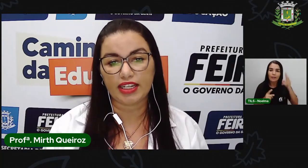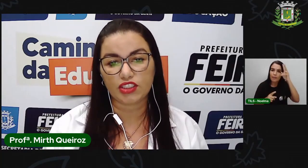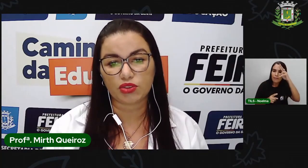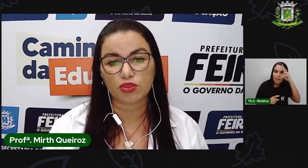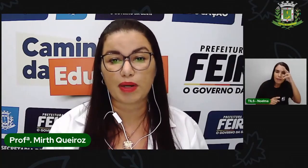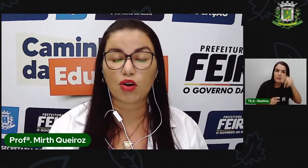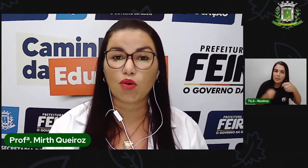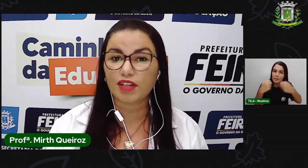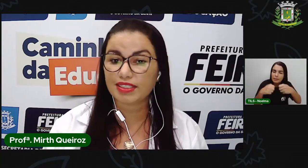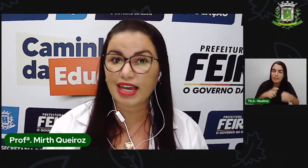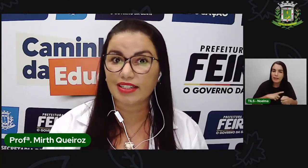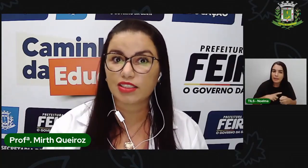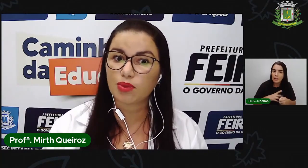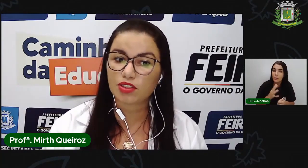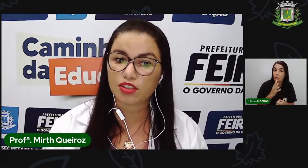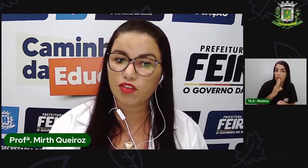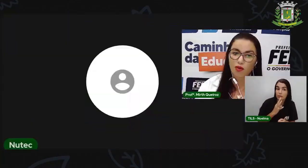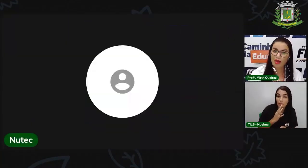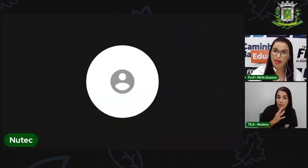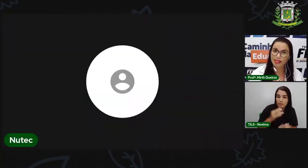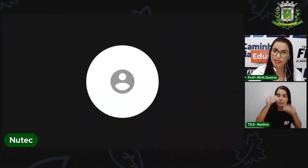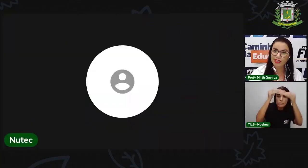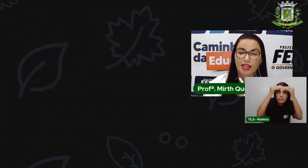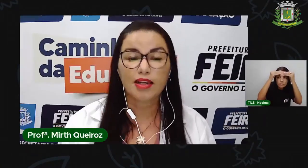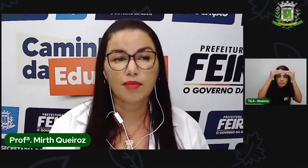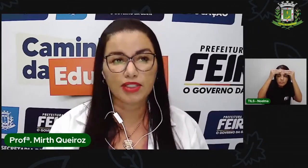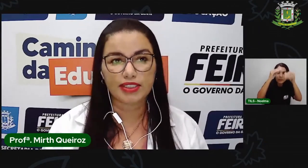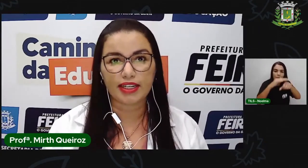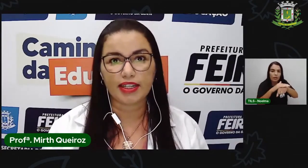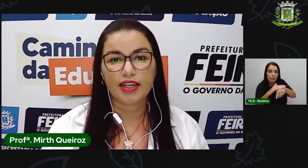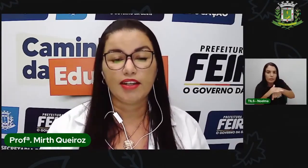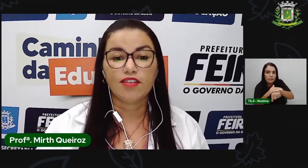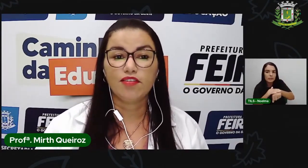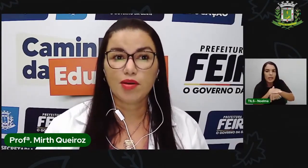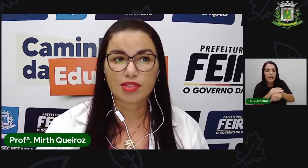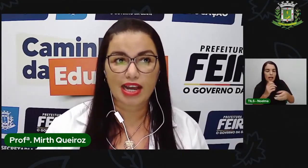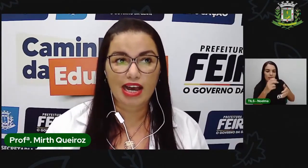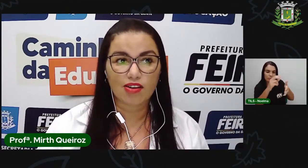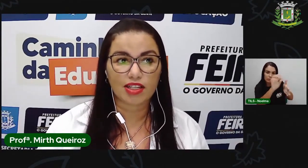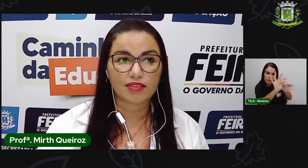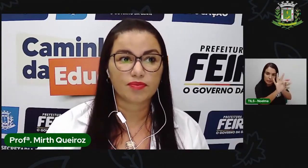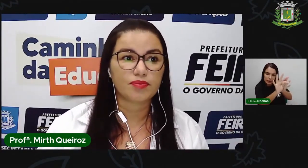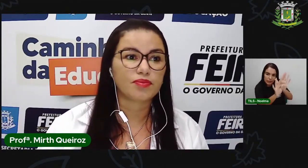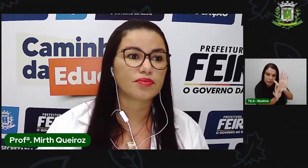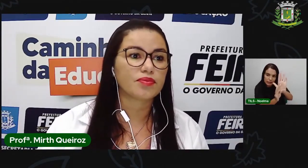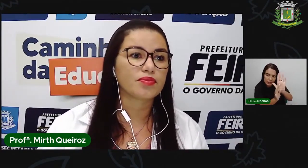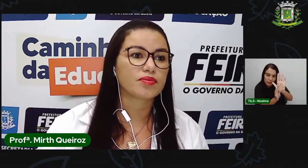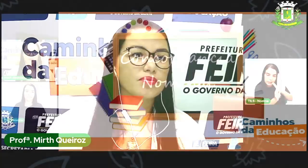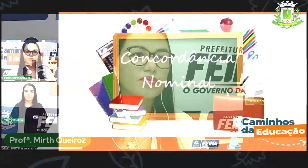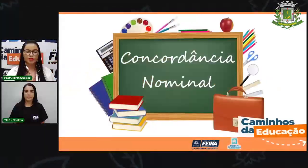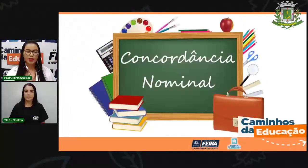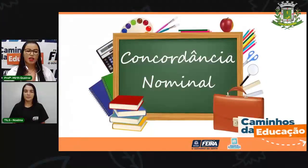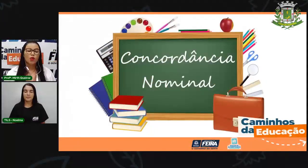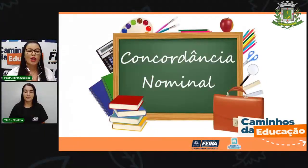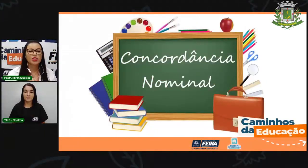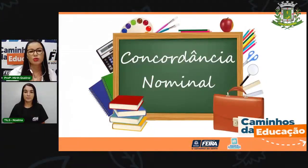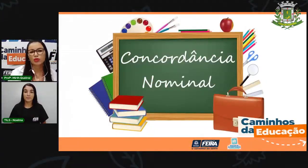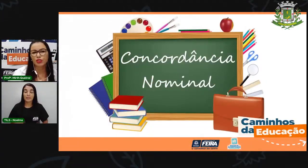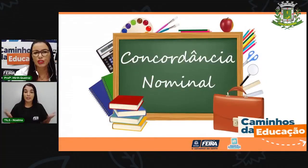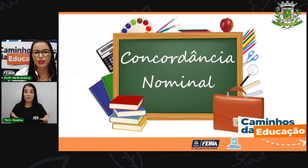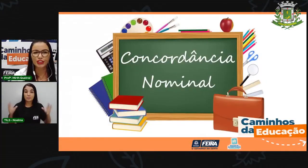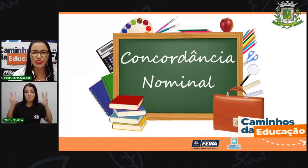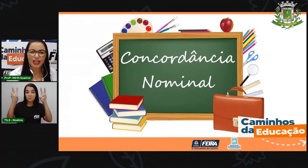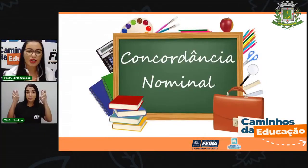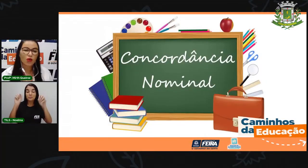seus textos, para conversar em situações formais? Pois é, vamos dar aula? O